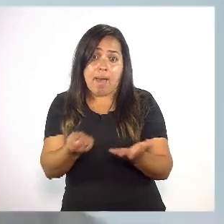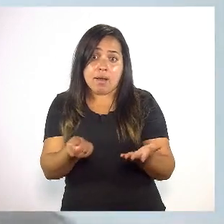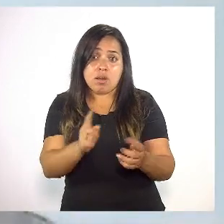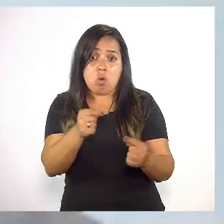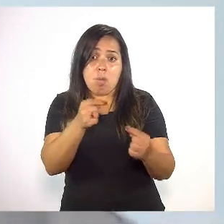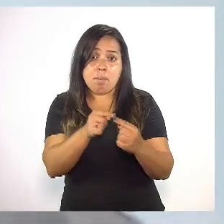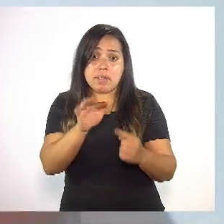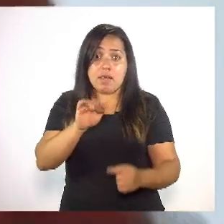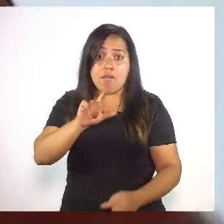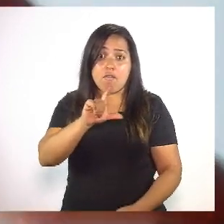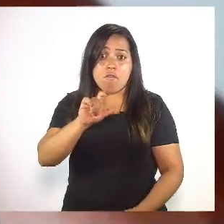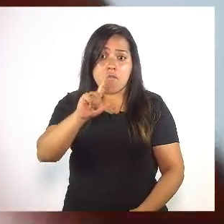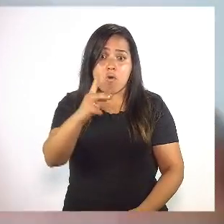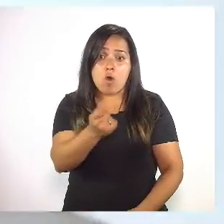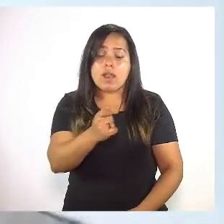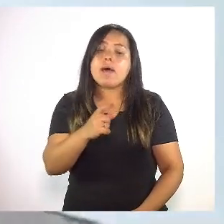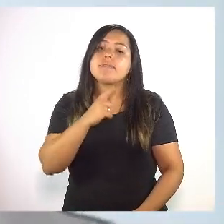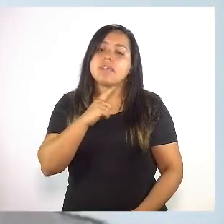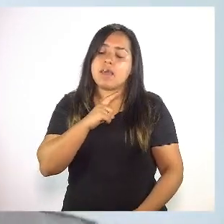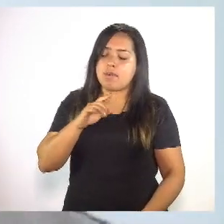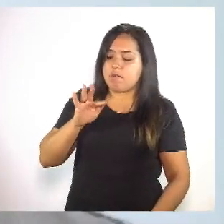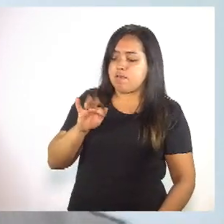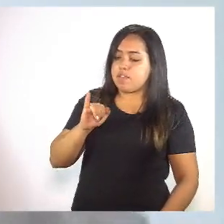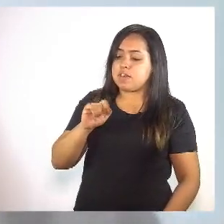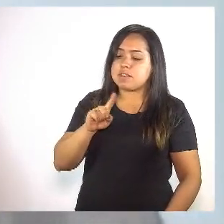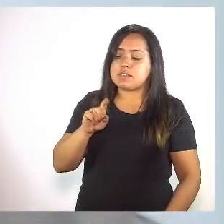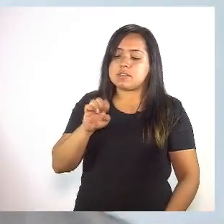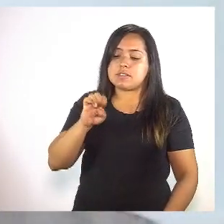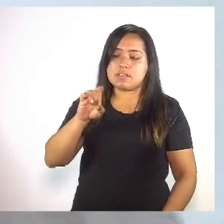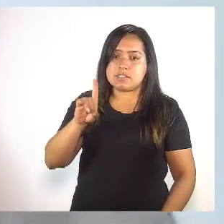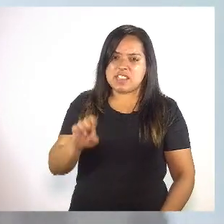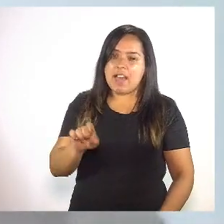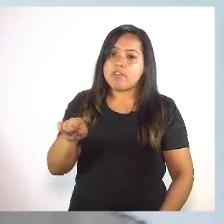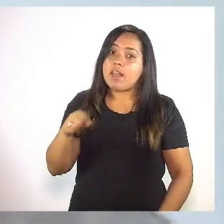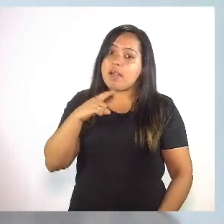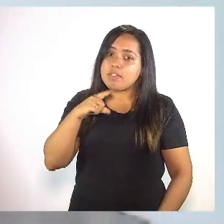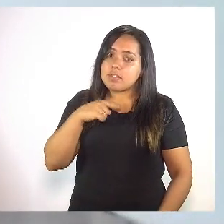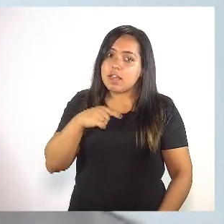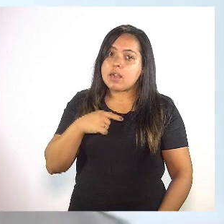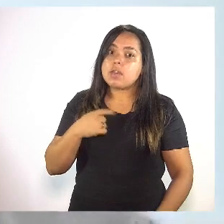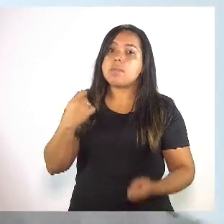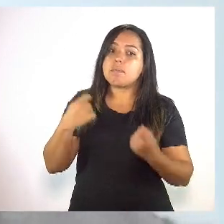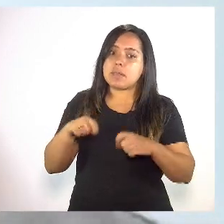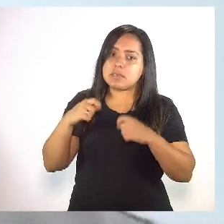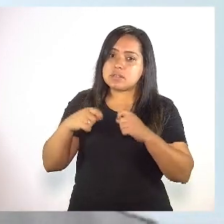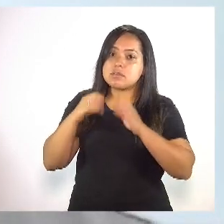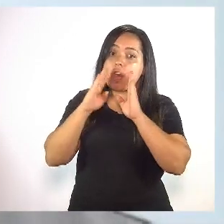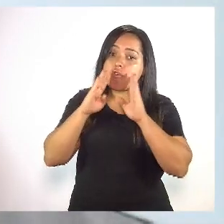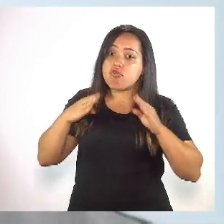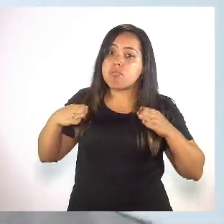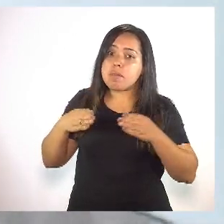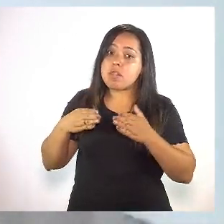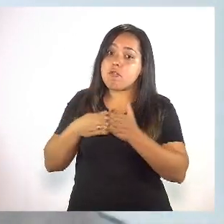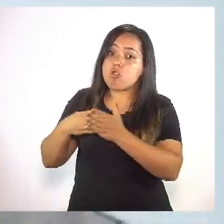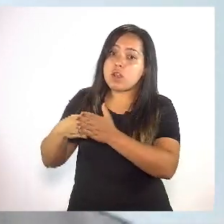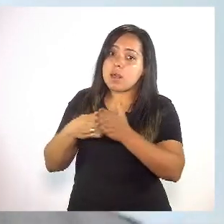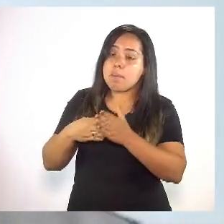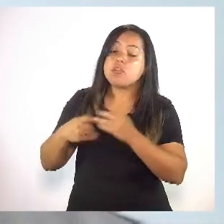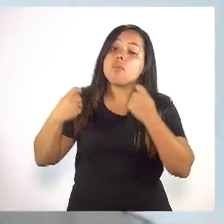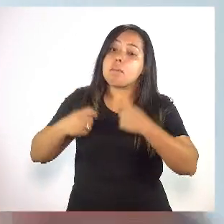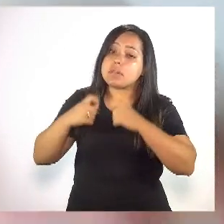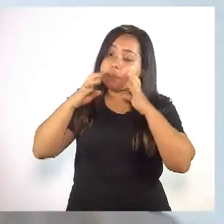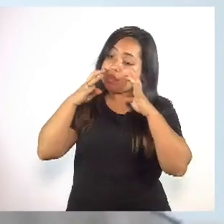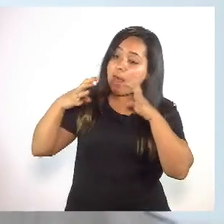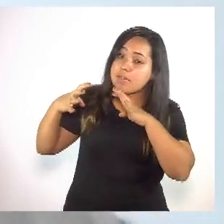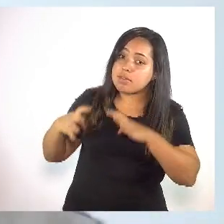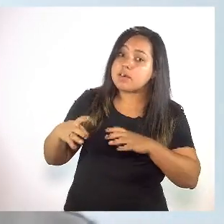Então, eu acho que também em relação ao FISED, é uma ponderação, uma contrapontuação que merece